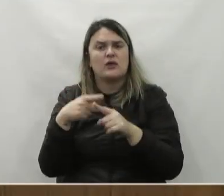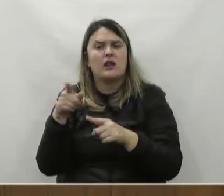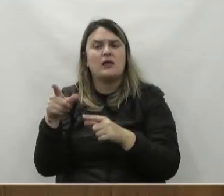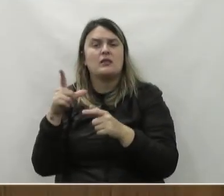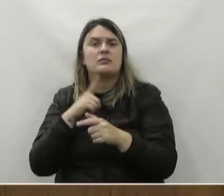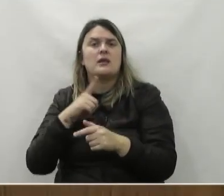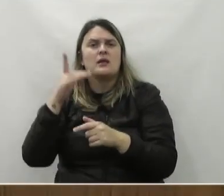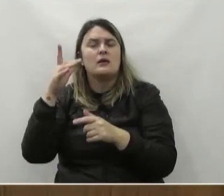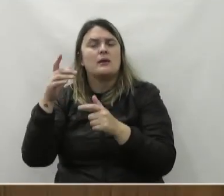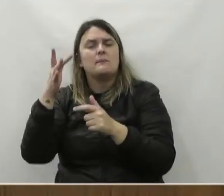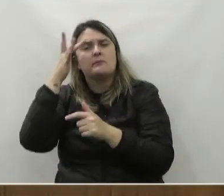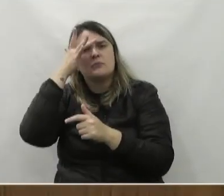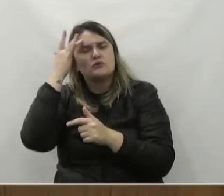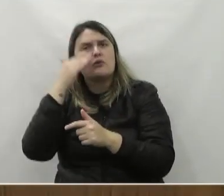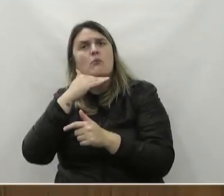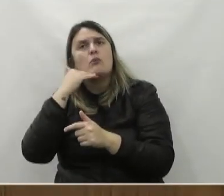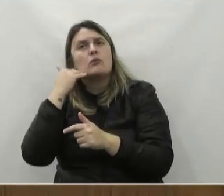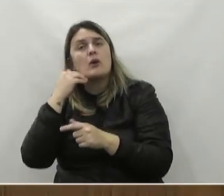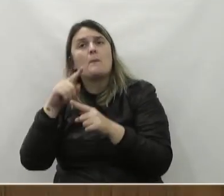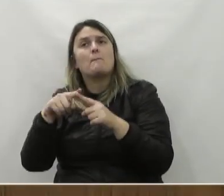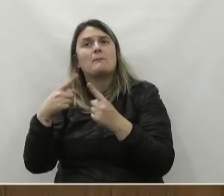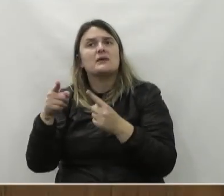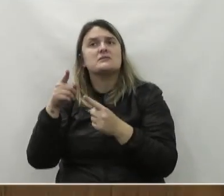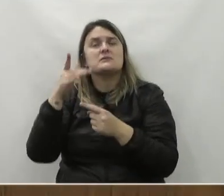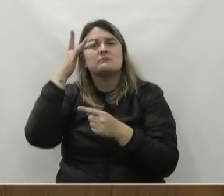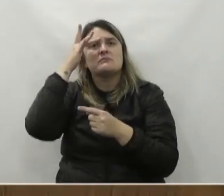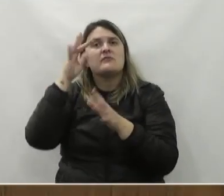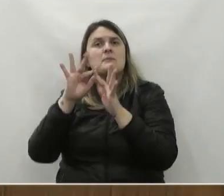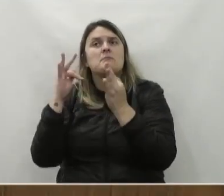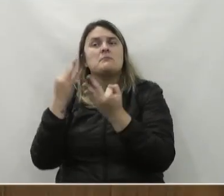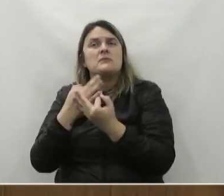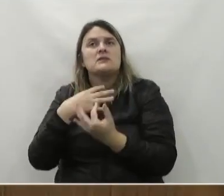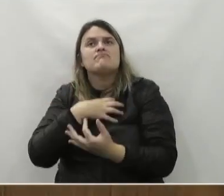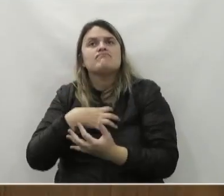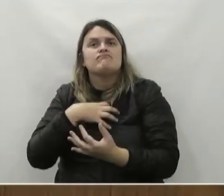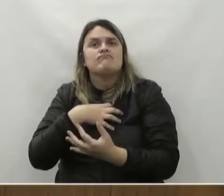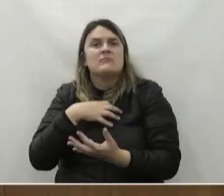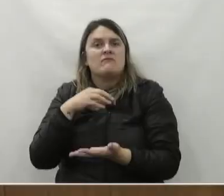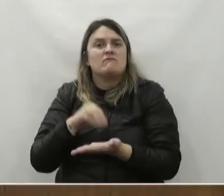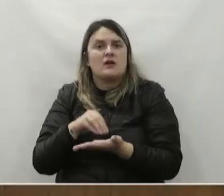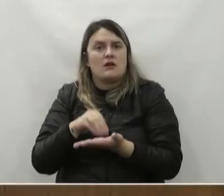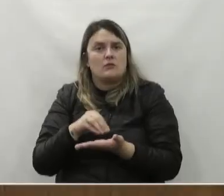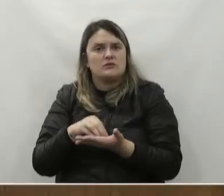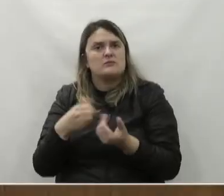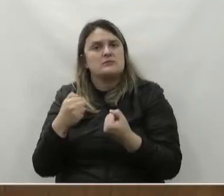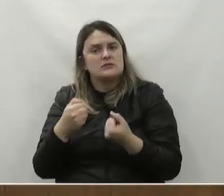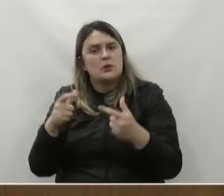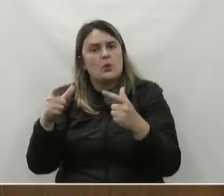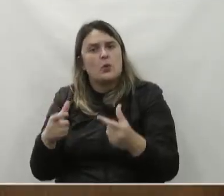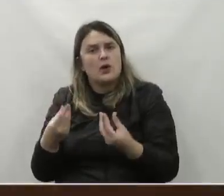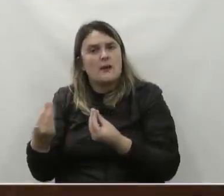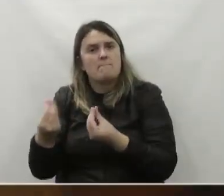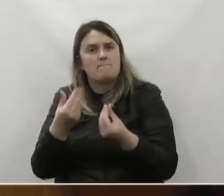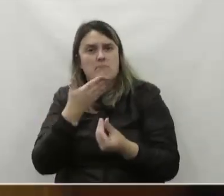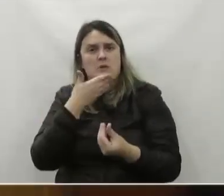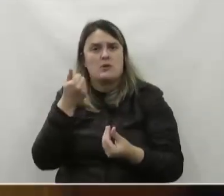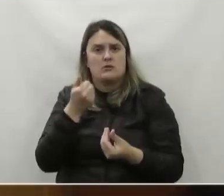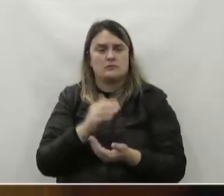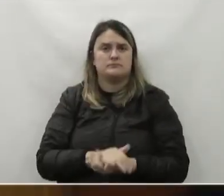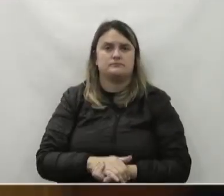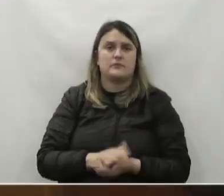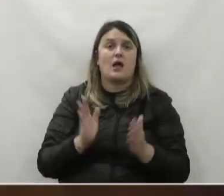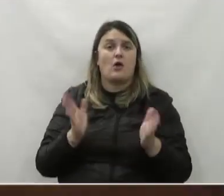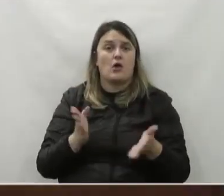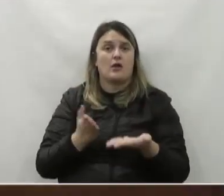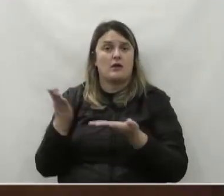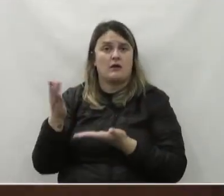ali se encontram e oferecendo um ambiente mais organizado e acolhedor para as famílias. Em discussão, com a